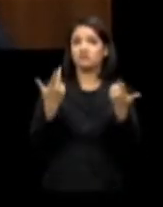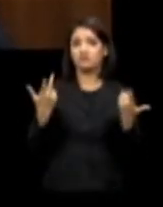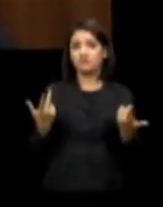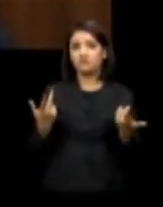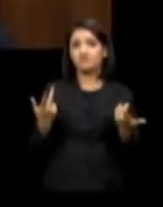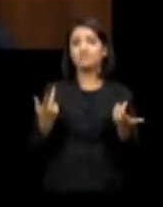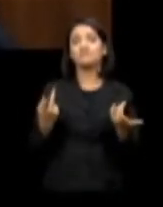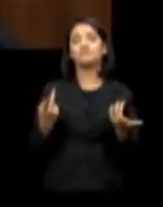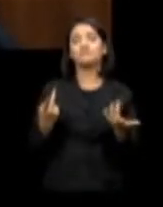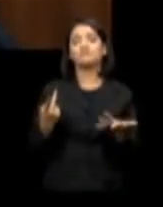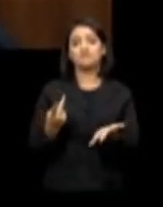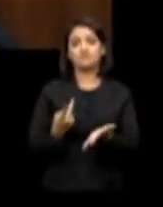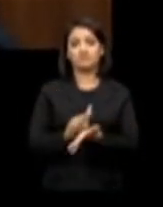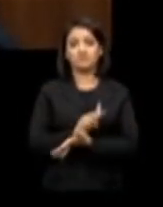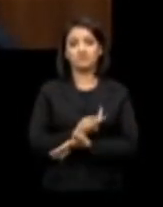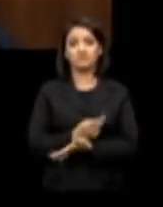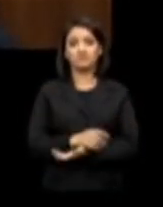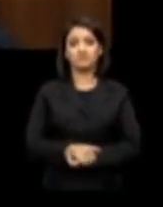seus interesses